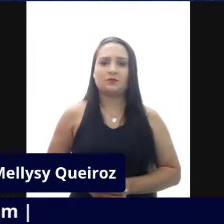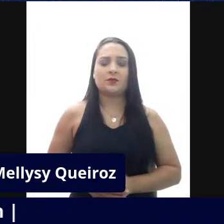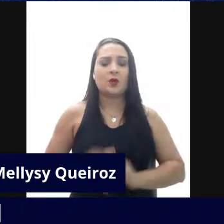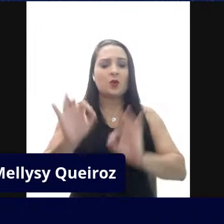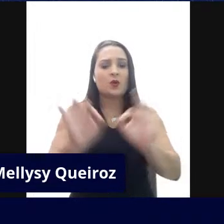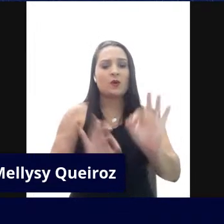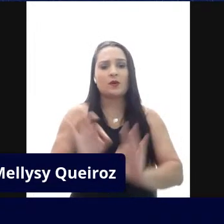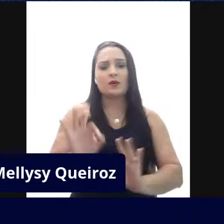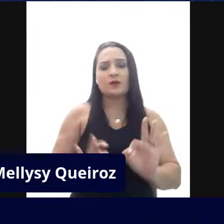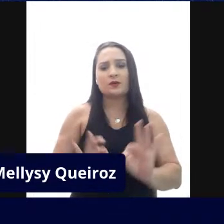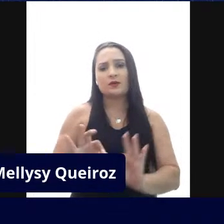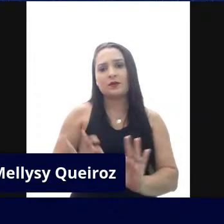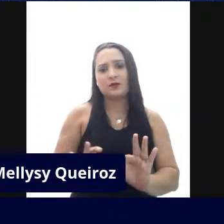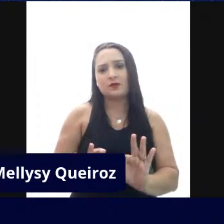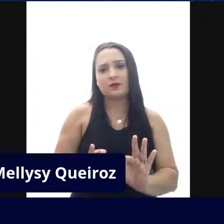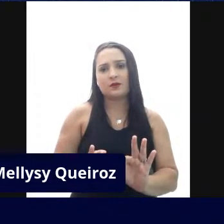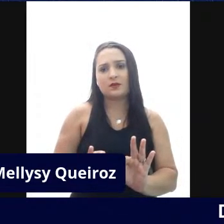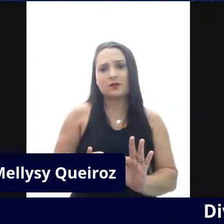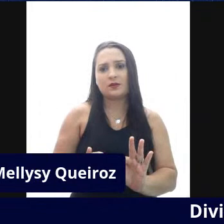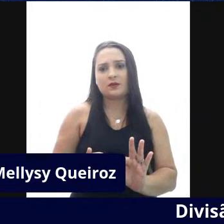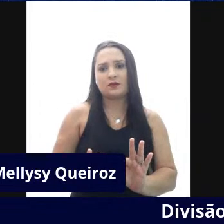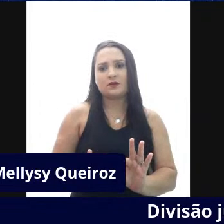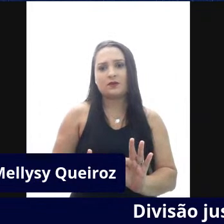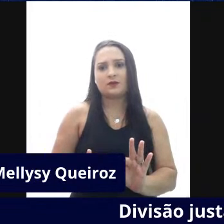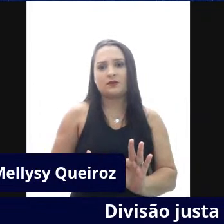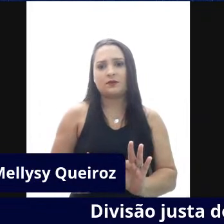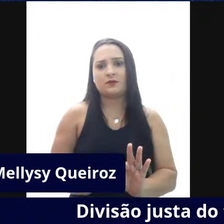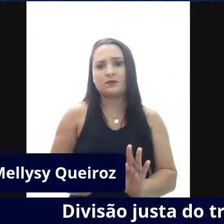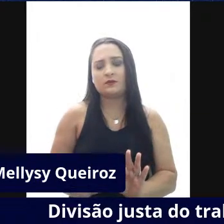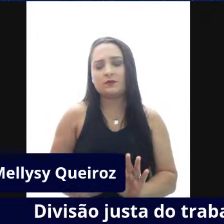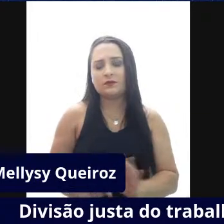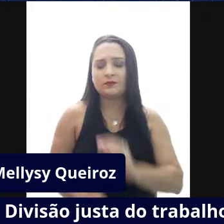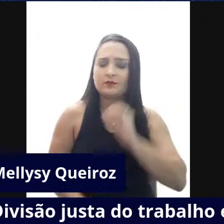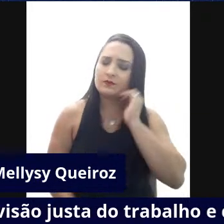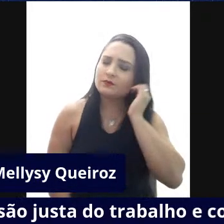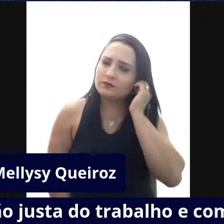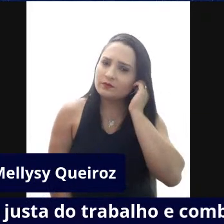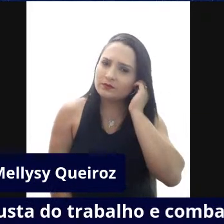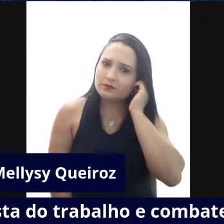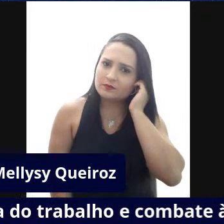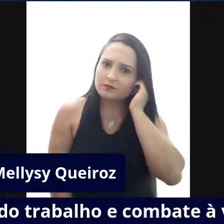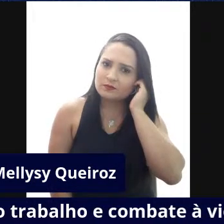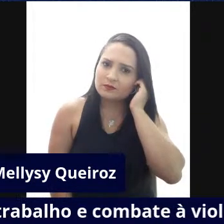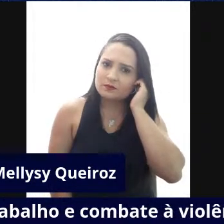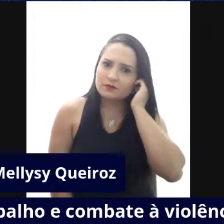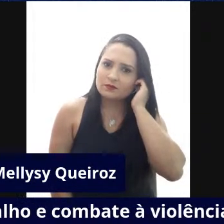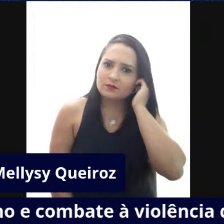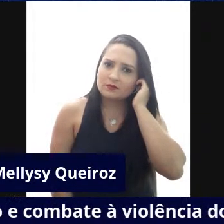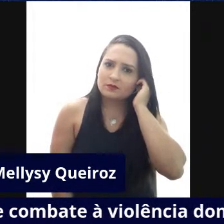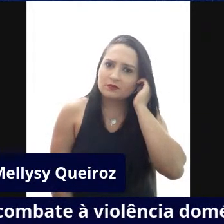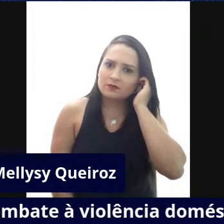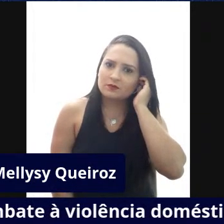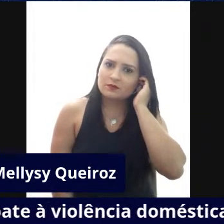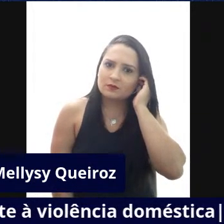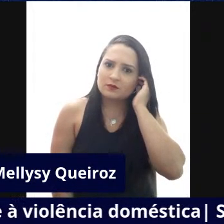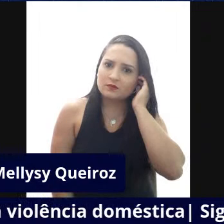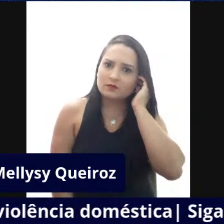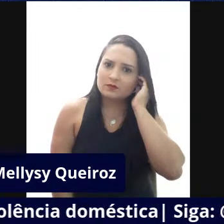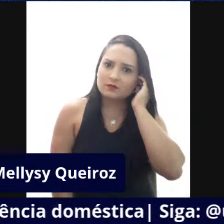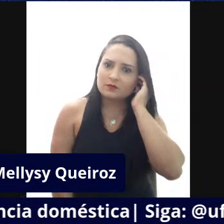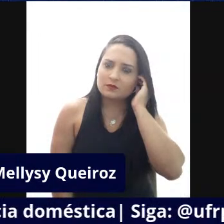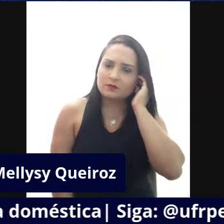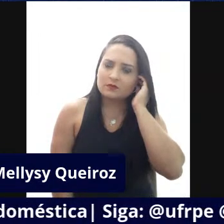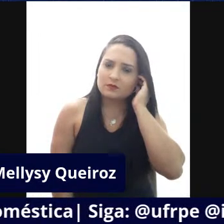elas são peças-chave aí nesse enfrentamento às violências, se a gente não discutir